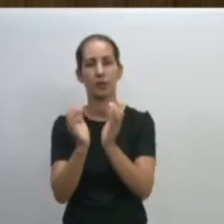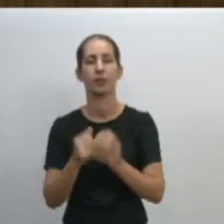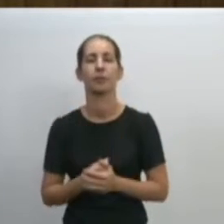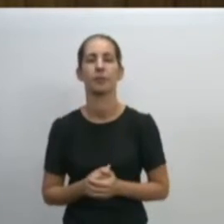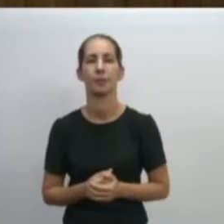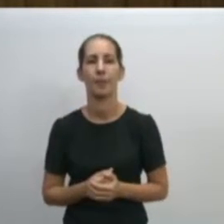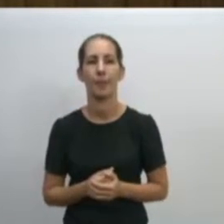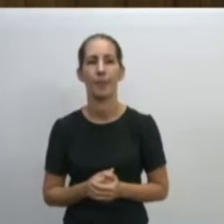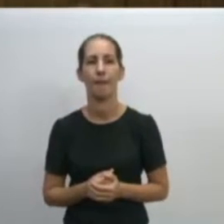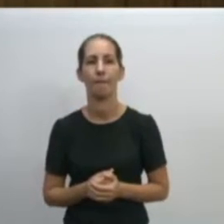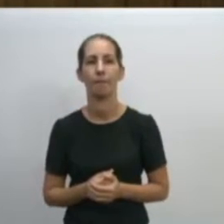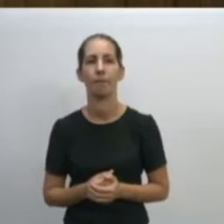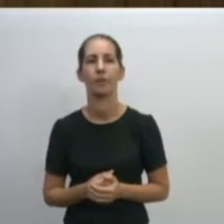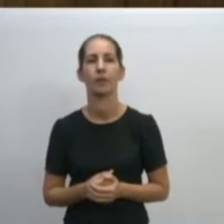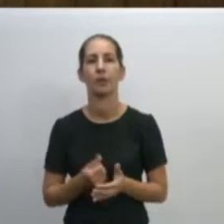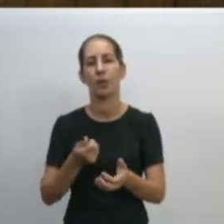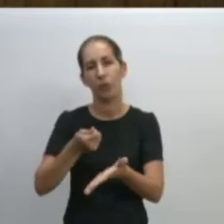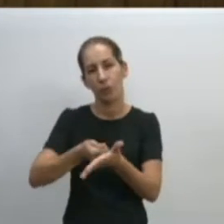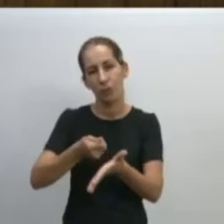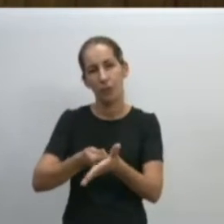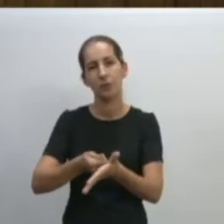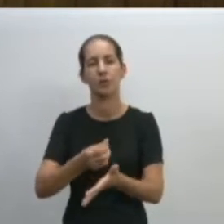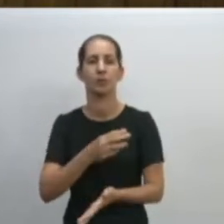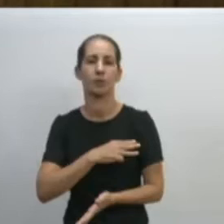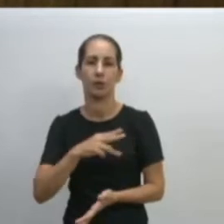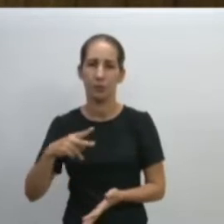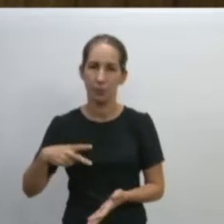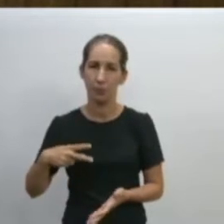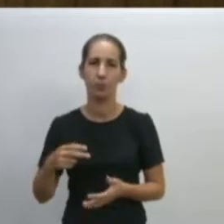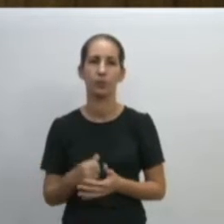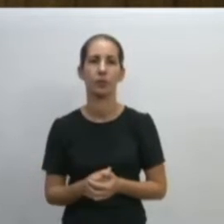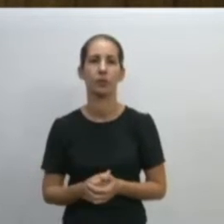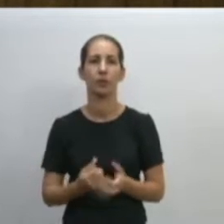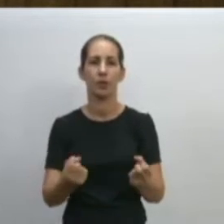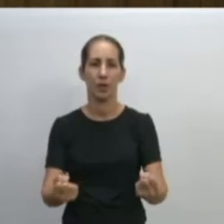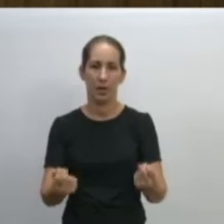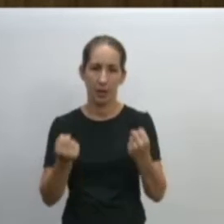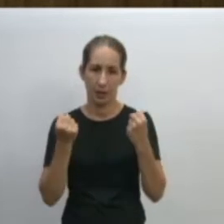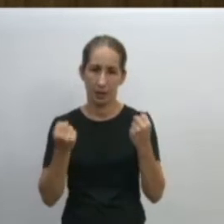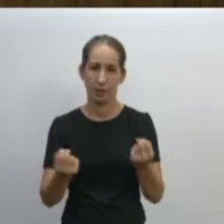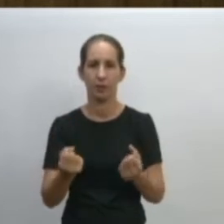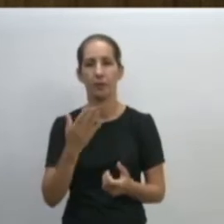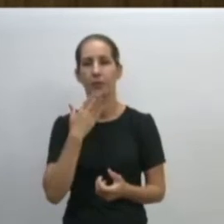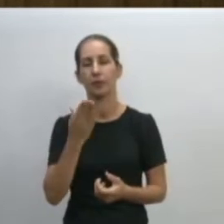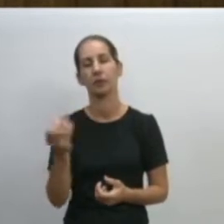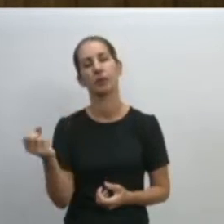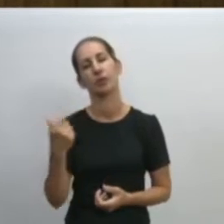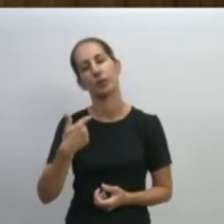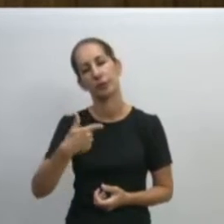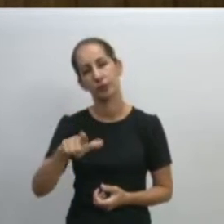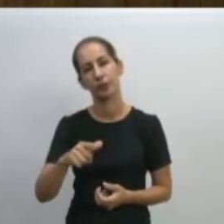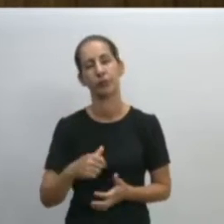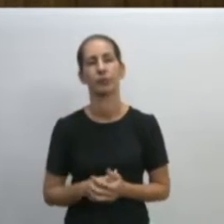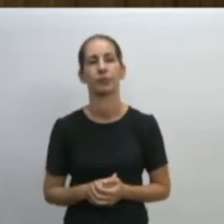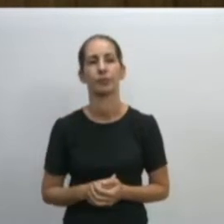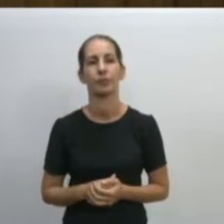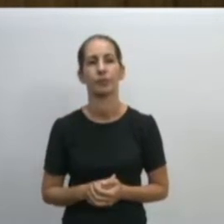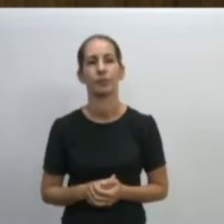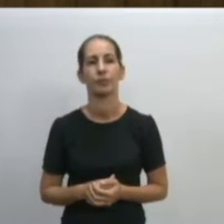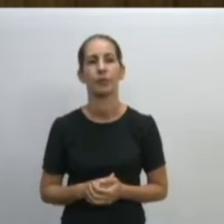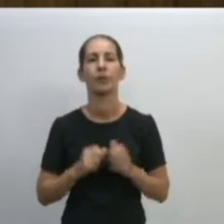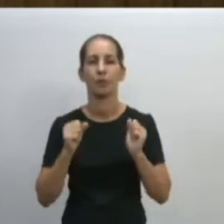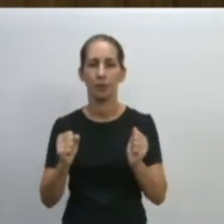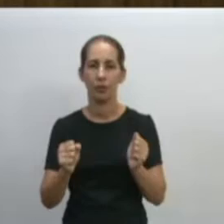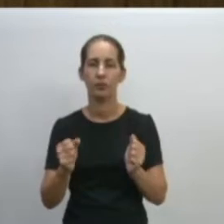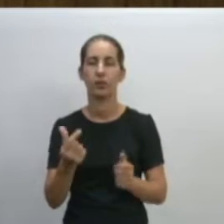nosso mandato. A gente vem fazendo a cobrança no Ministério Público a respeito dessas academias. E aqui eu faço um novo apelo, né, para que a gente possa